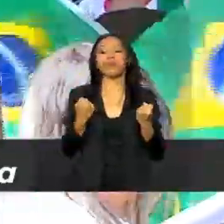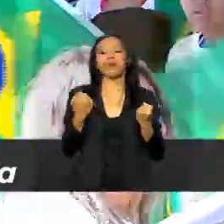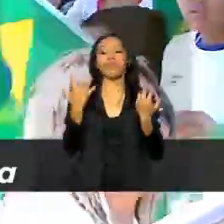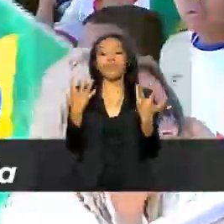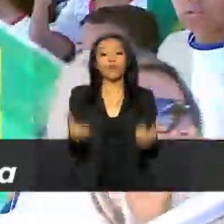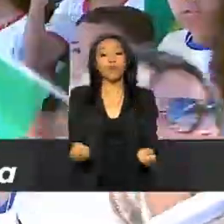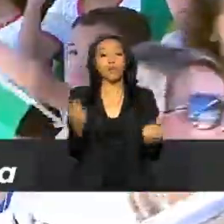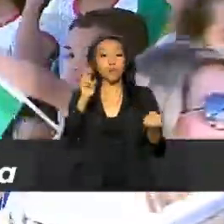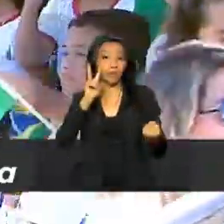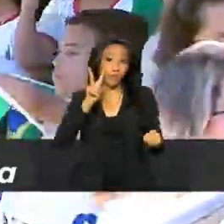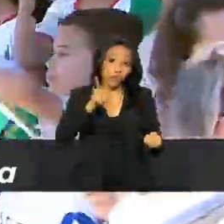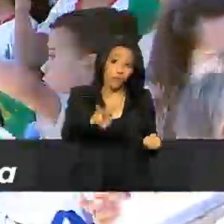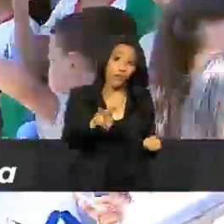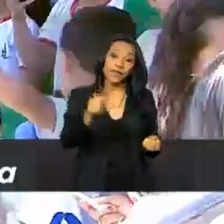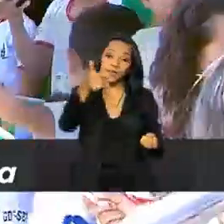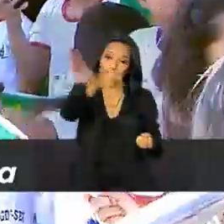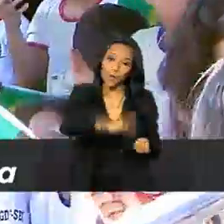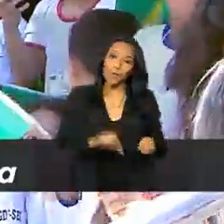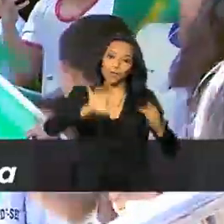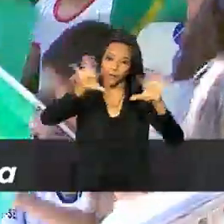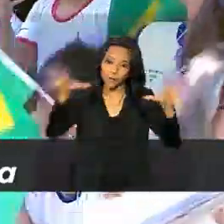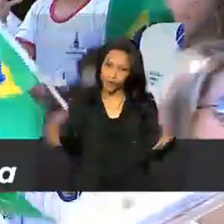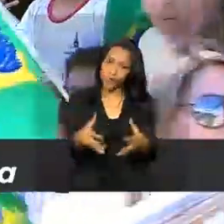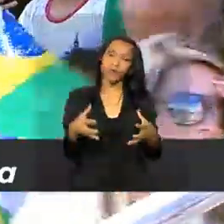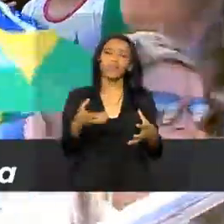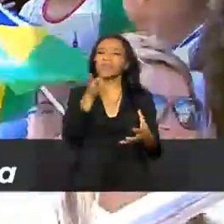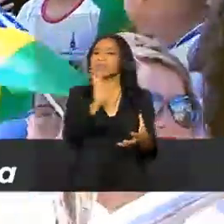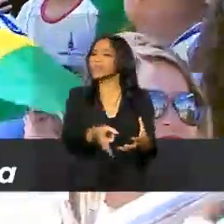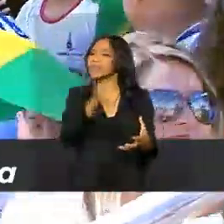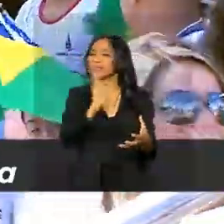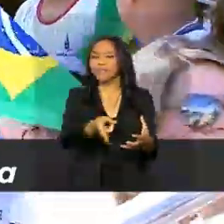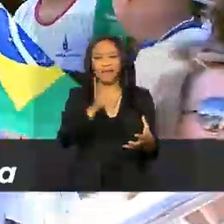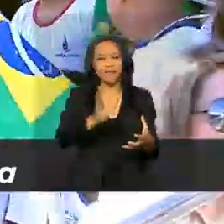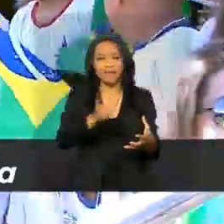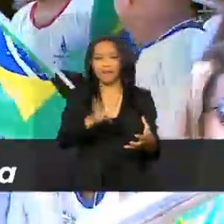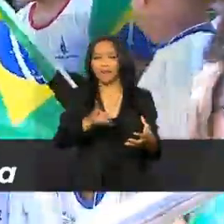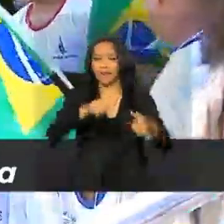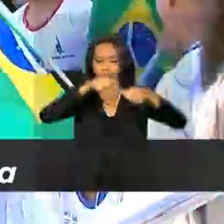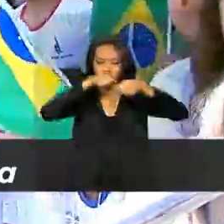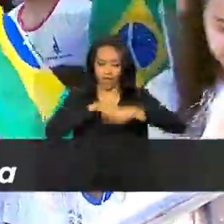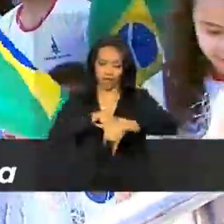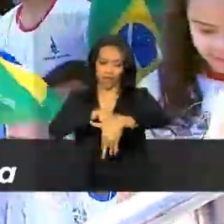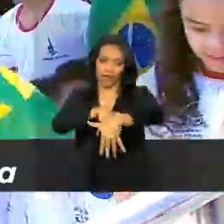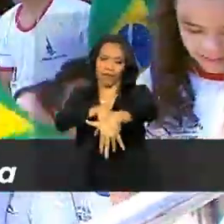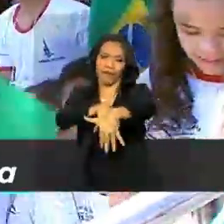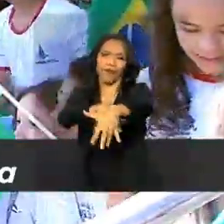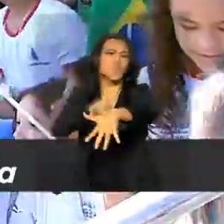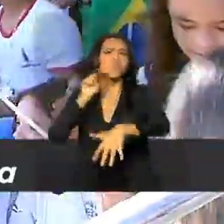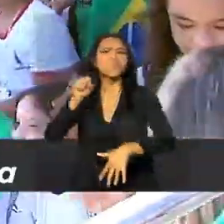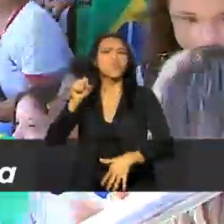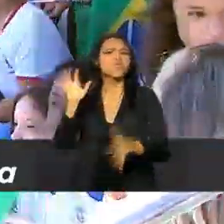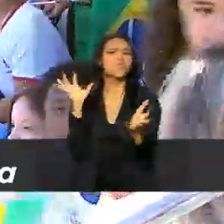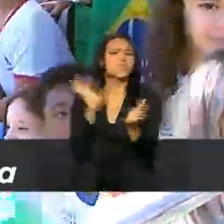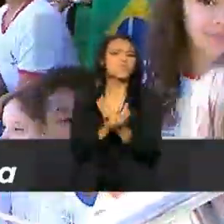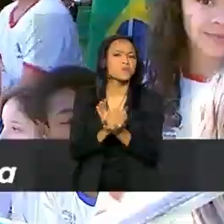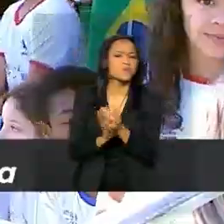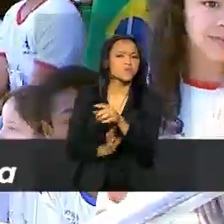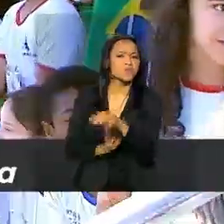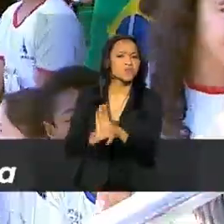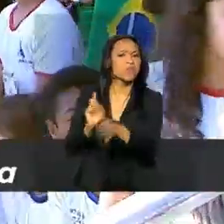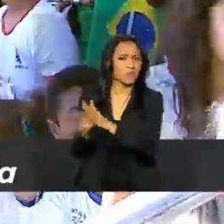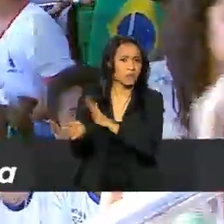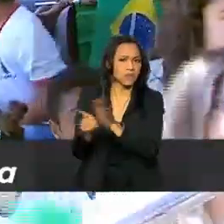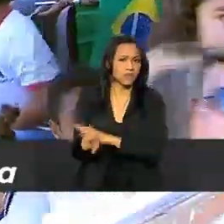de Defesa Nacional, que abre todos os desfiles de 7 de setembro. O que é essa liga, Coronel? A Liga de